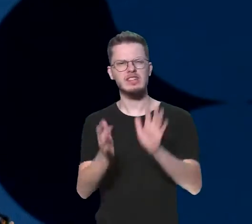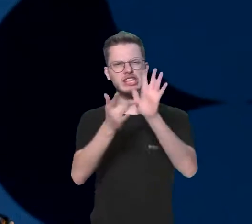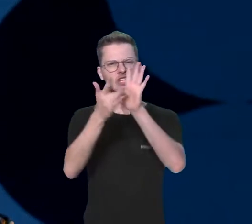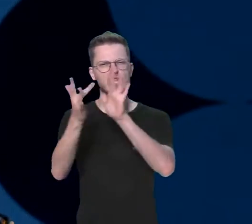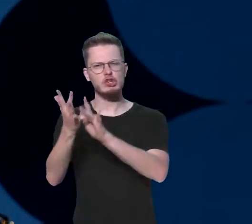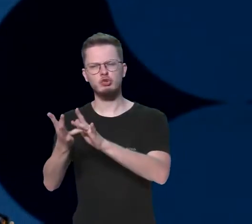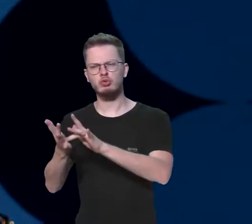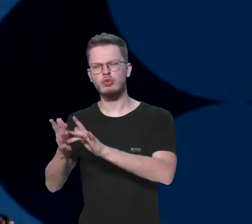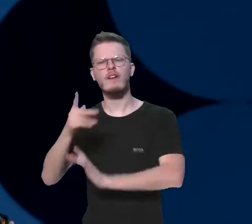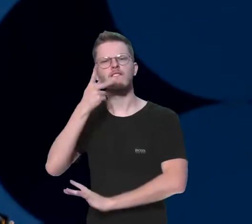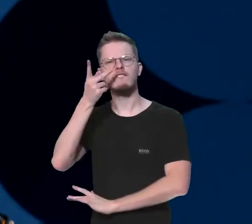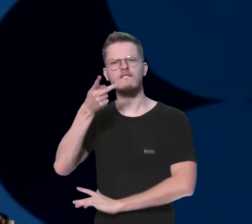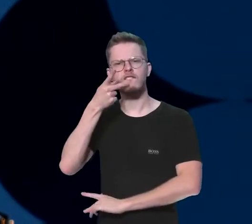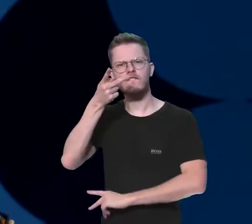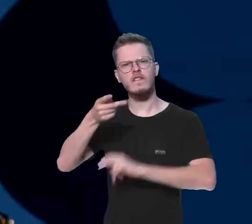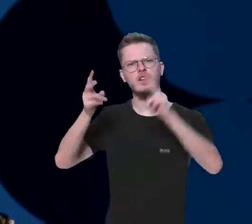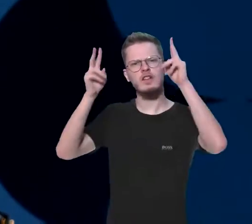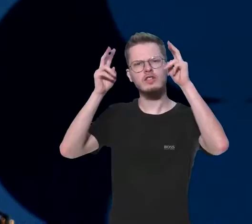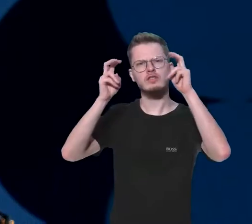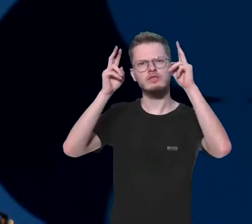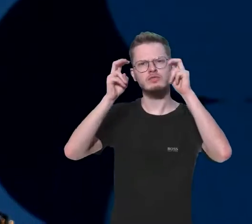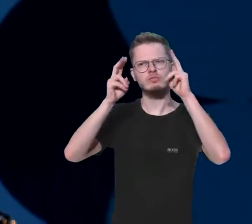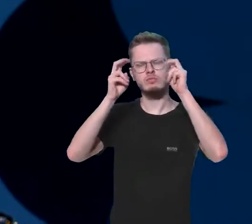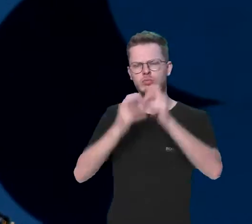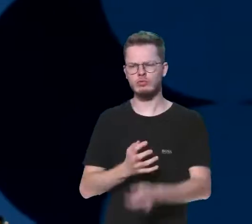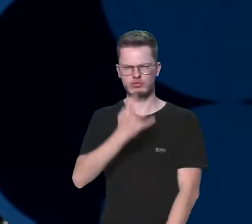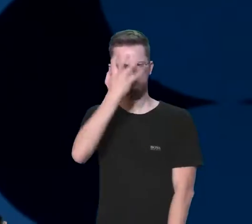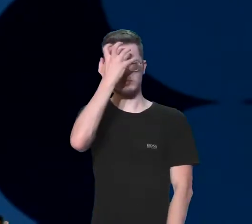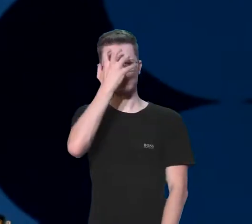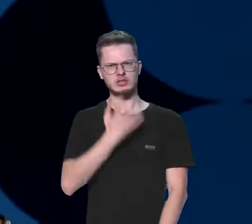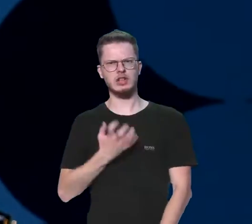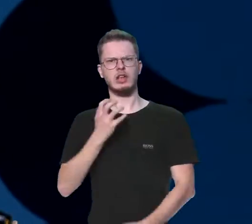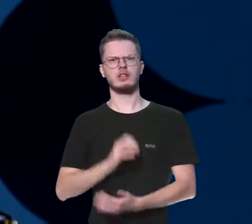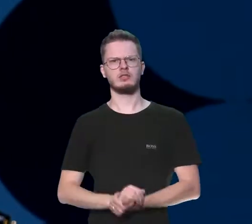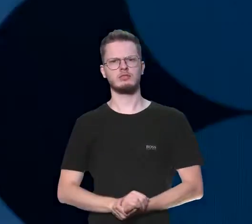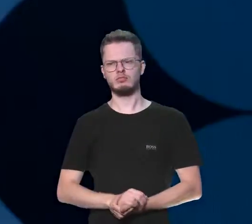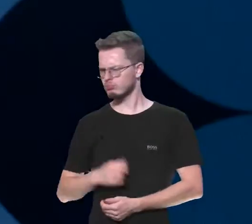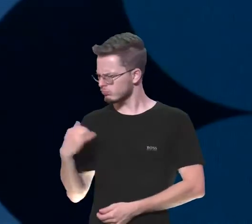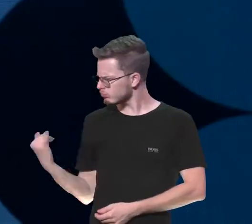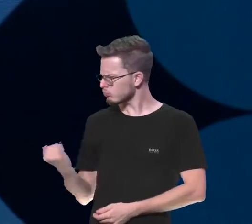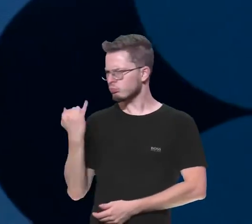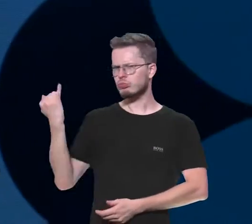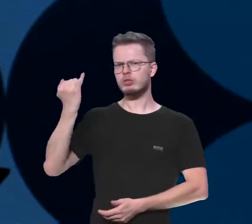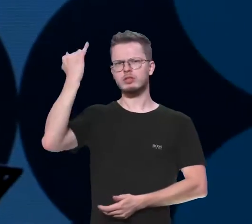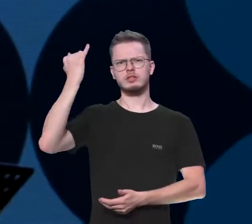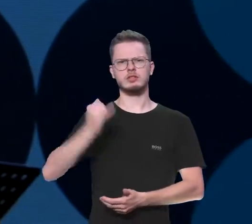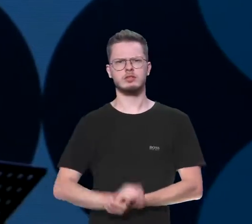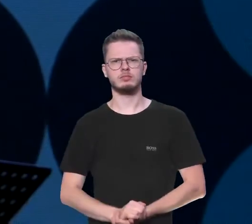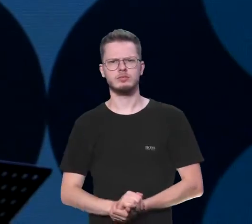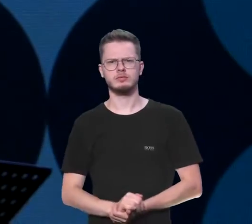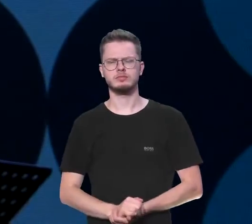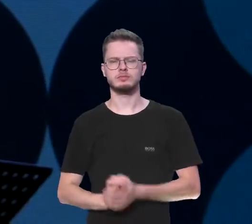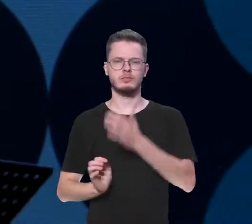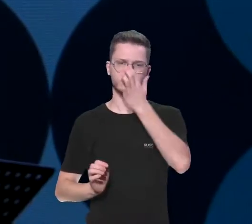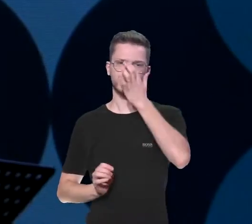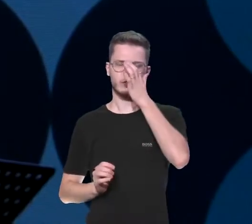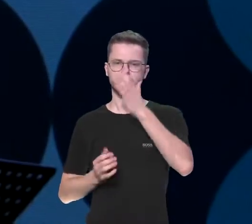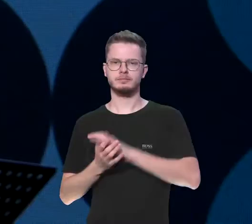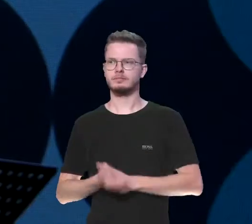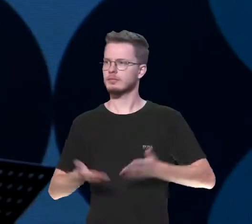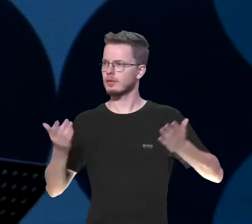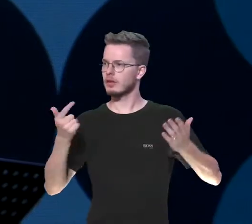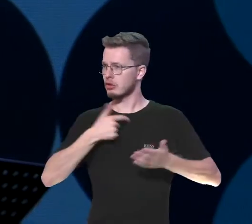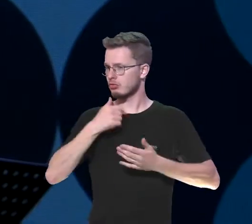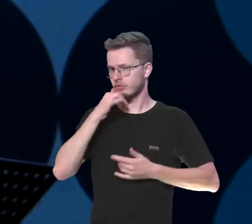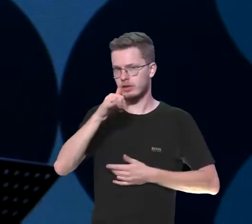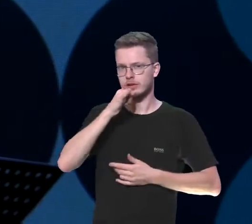esse tema com muita atenção e ele dá muita importância. E eu disse que essa noite eu